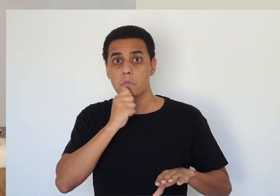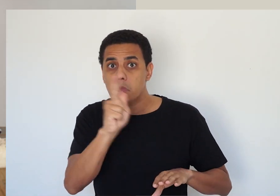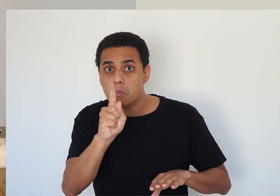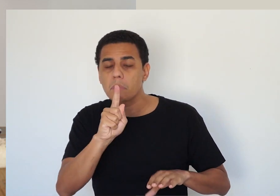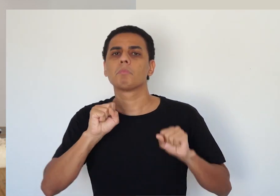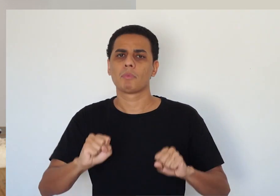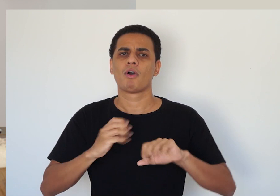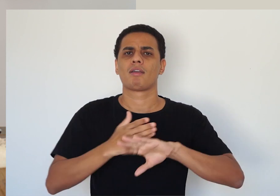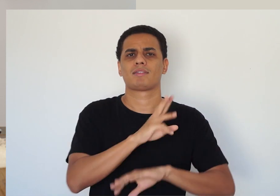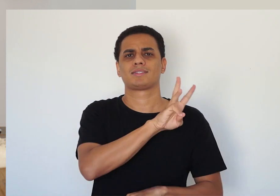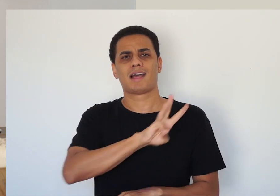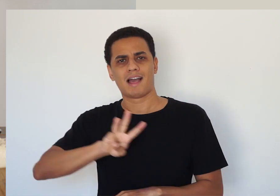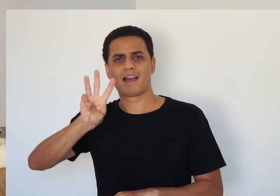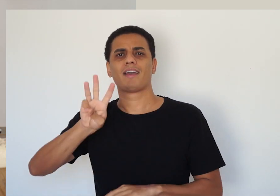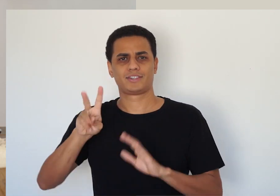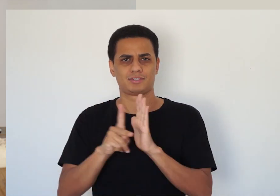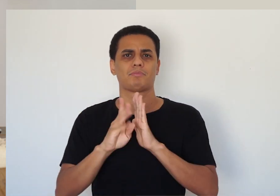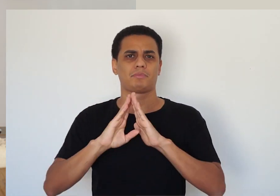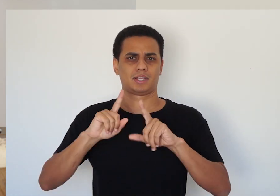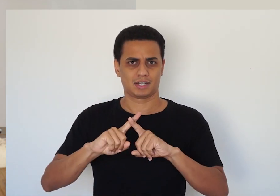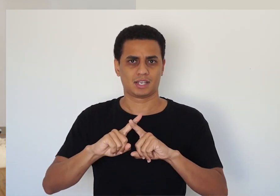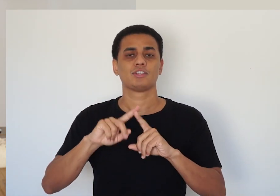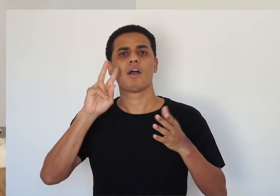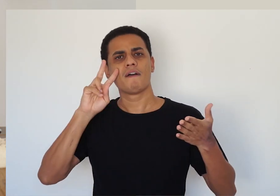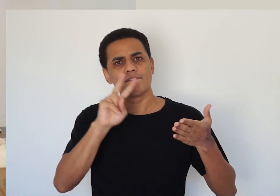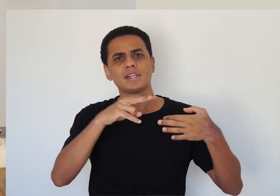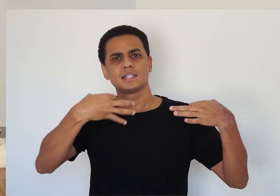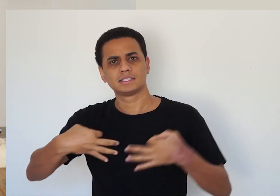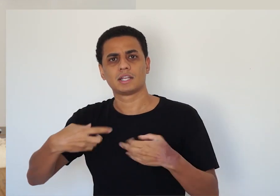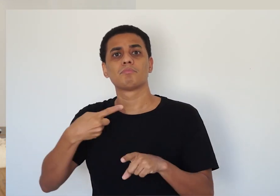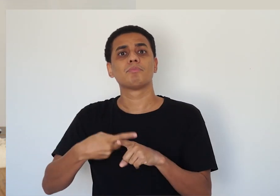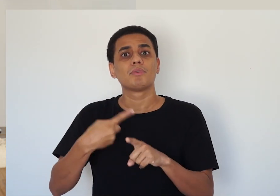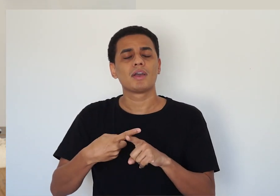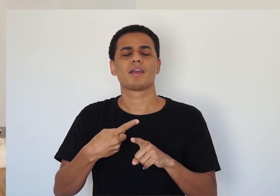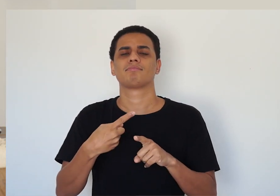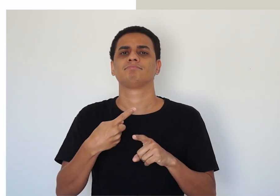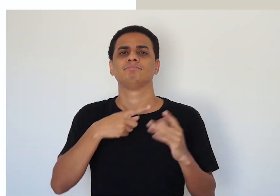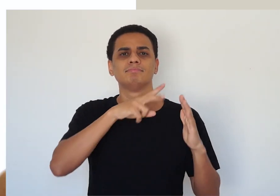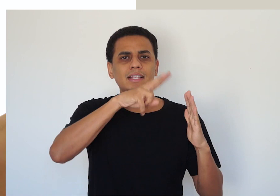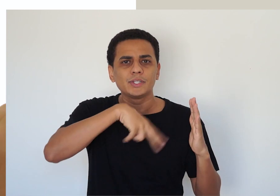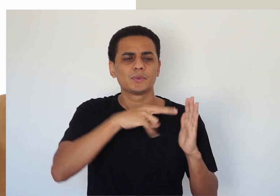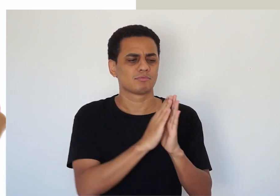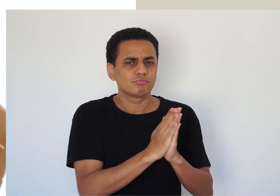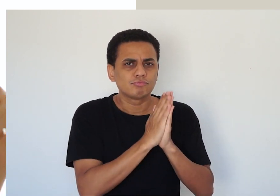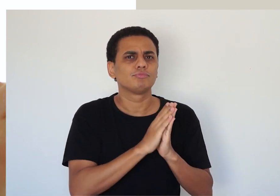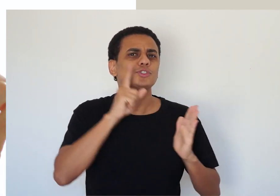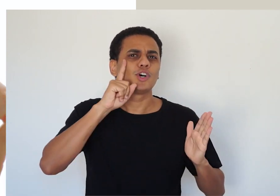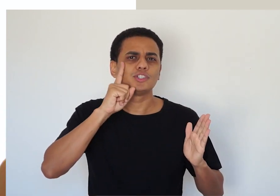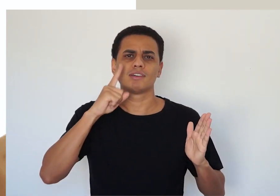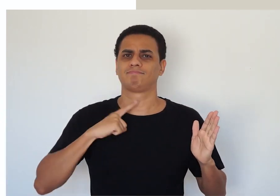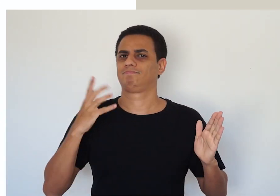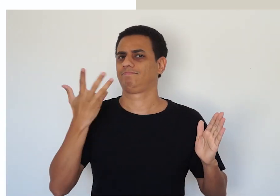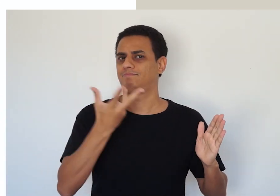igrejabatista.org.br, você vai poder encontrar realmente os nossos devocionais, tem sido precioso. Hoje nós estamos no